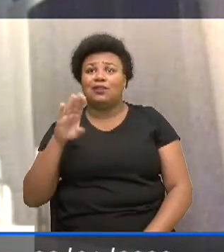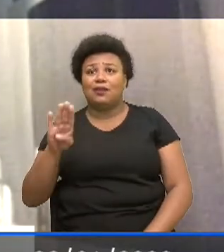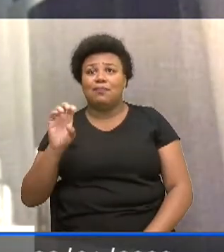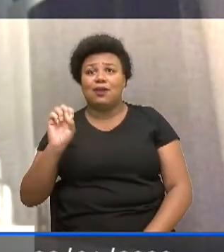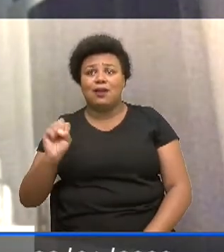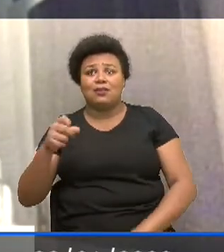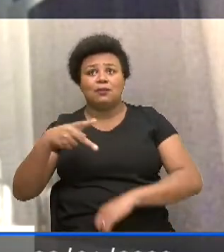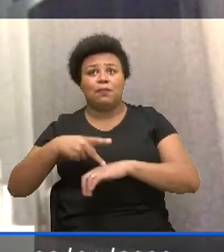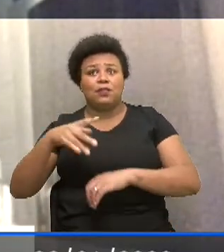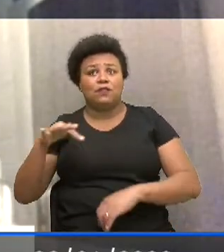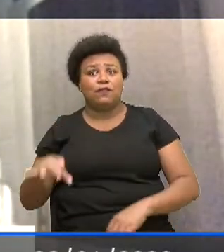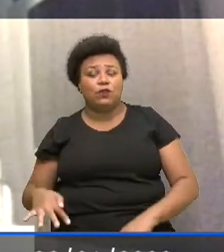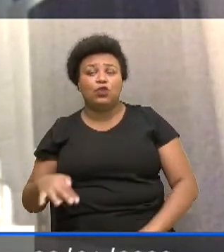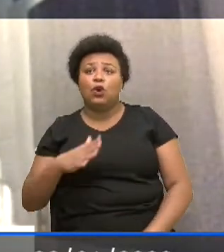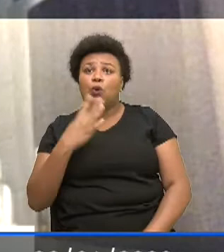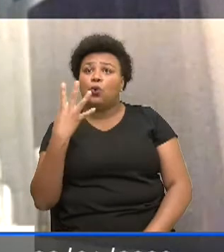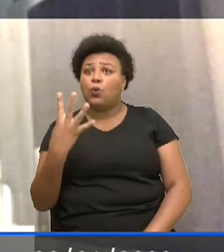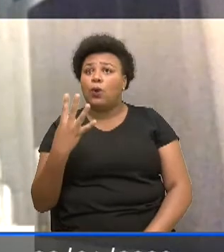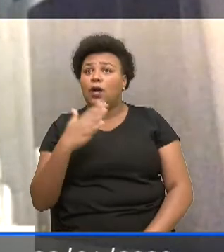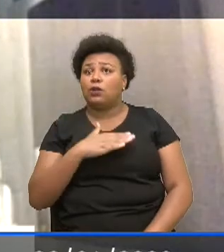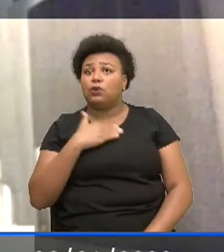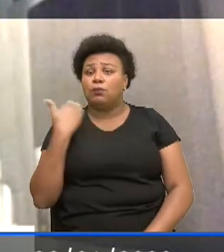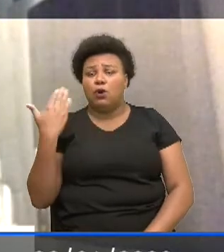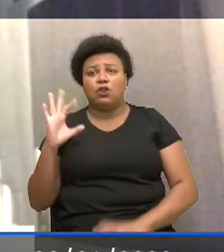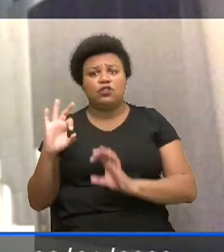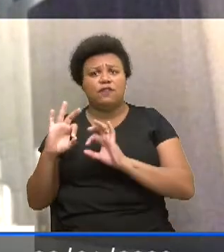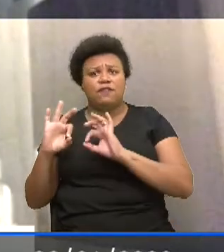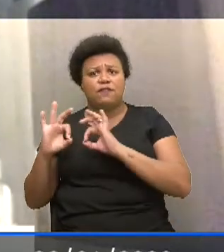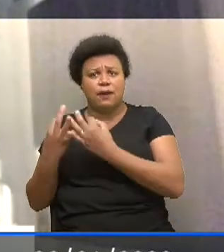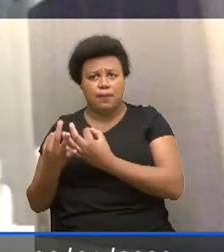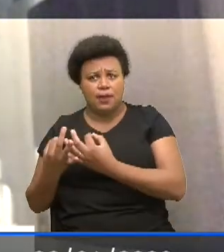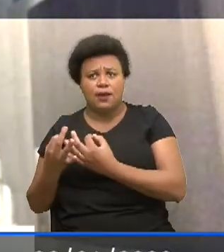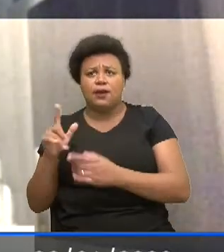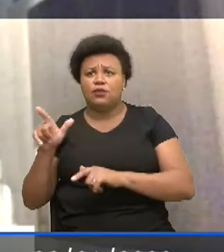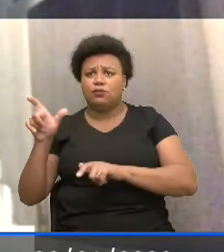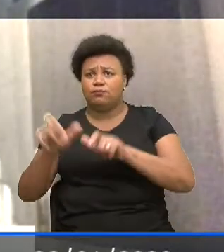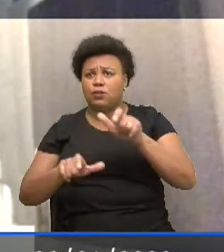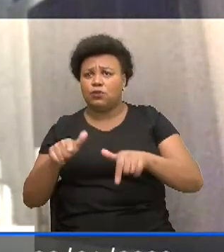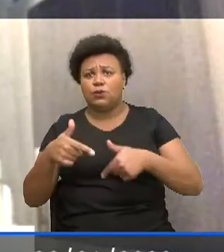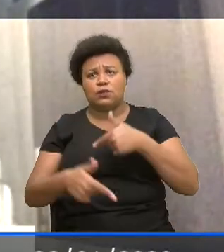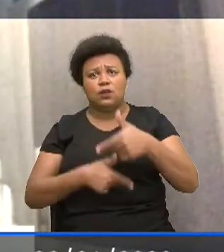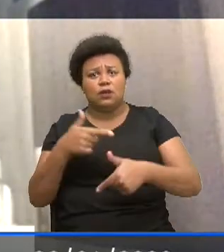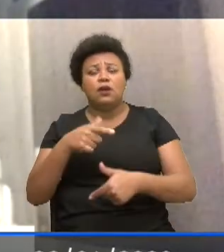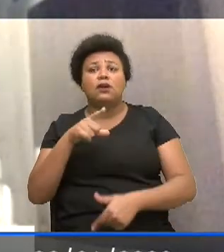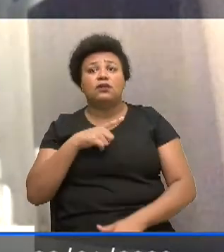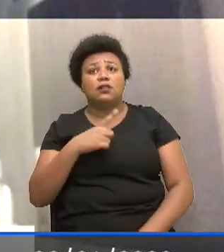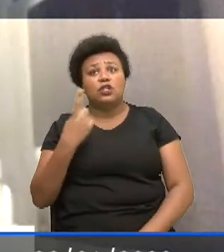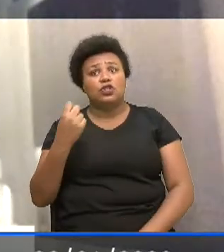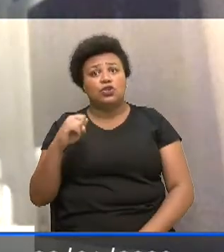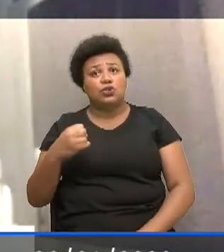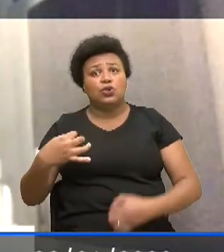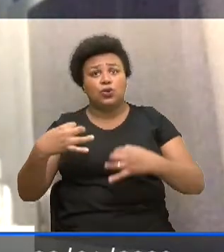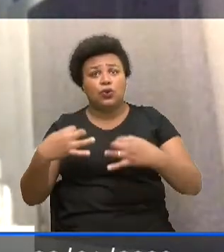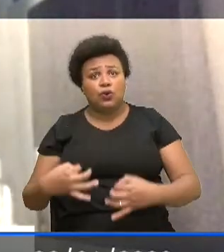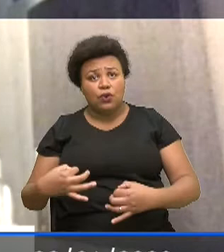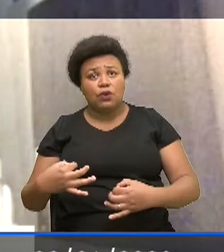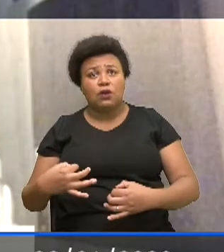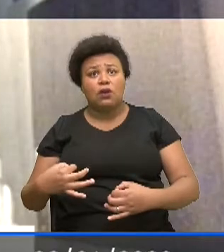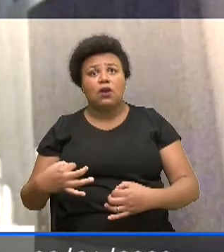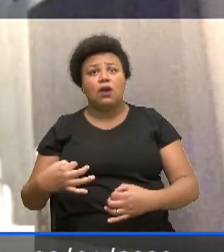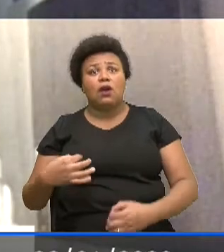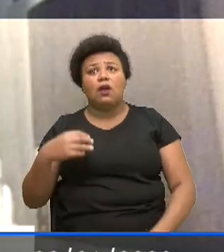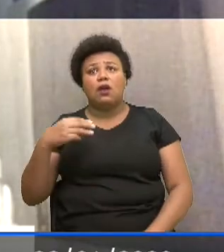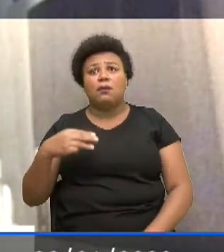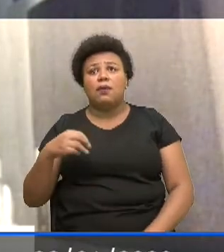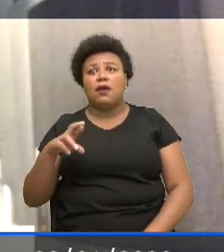4 mortes de parentes de trabalhadores. Temos 18 casos confirmados na BRF de